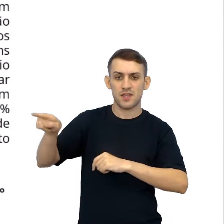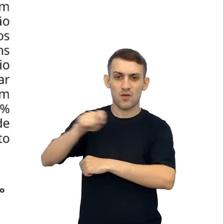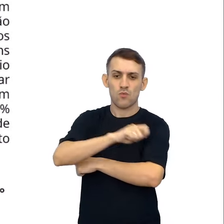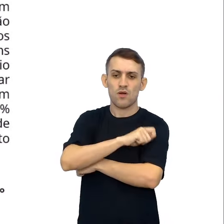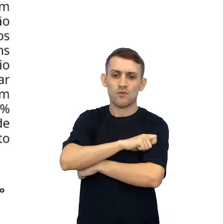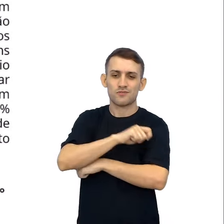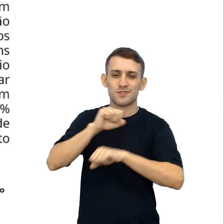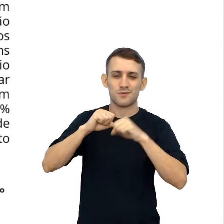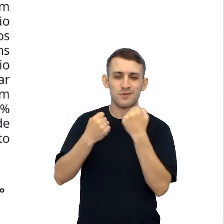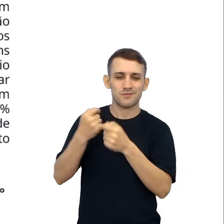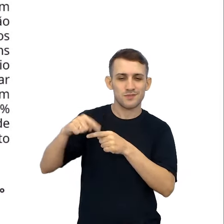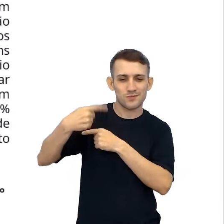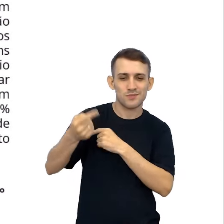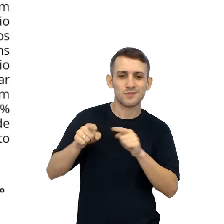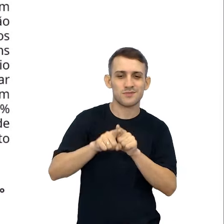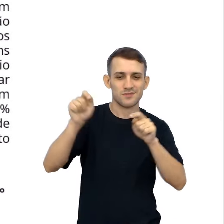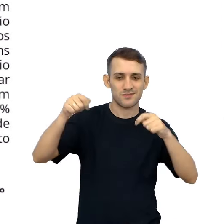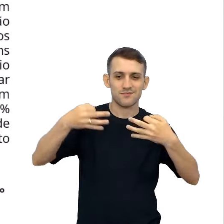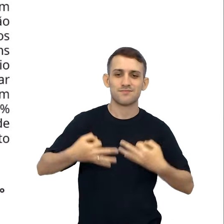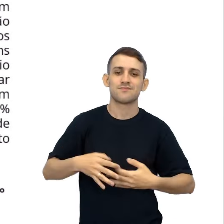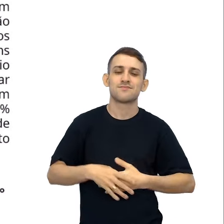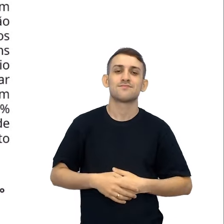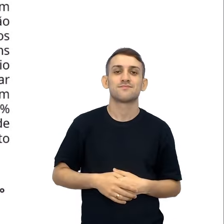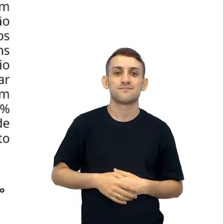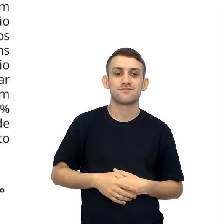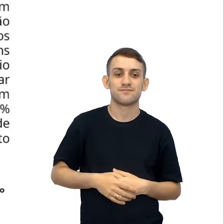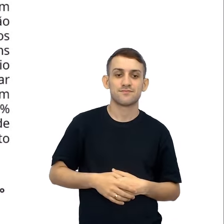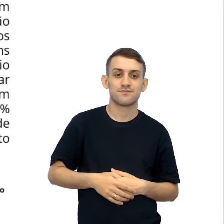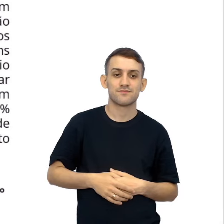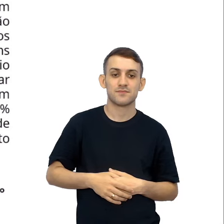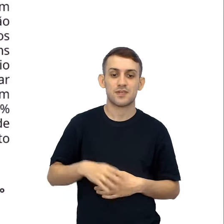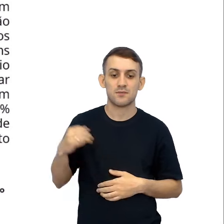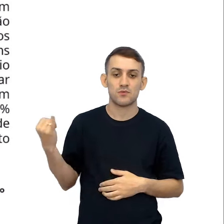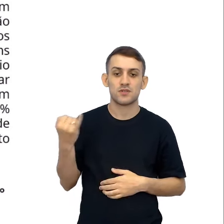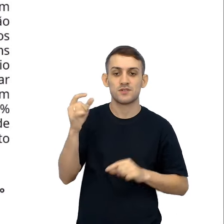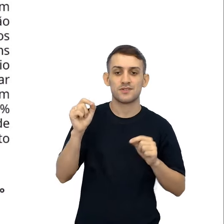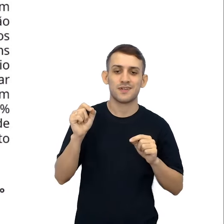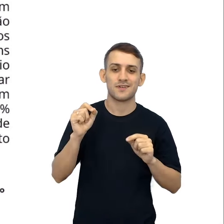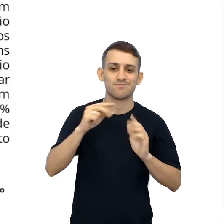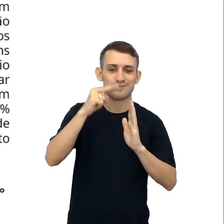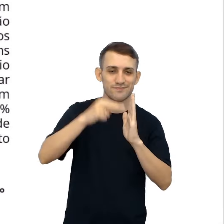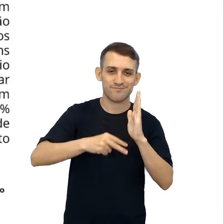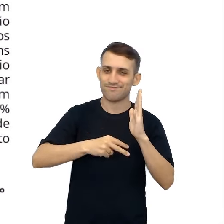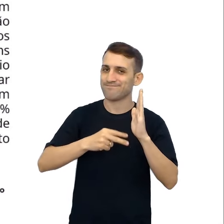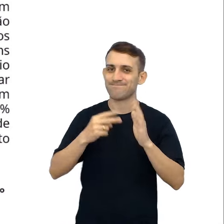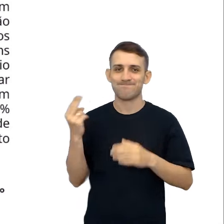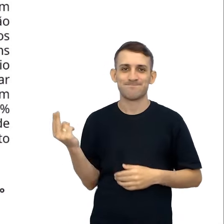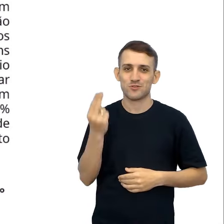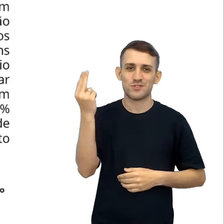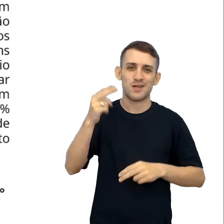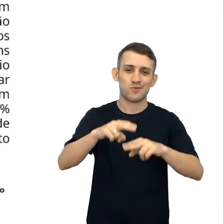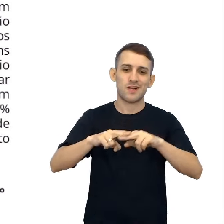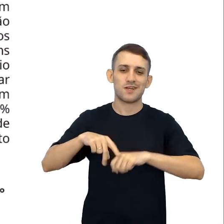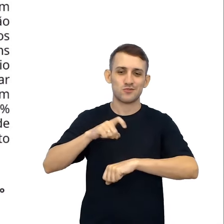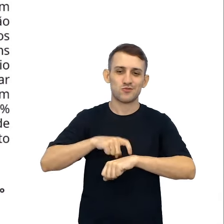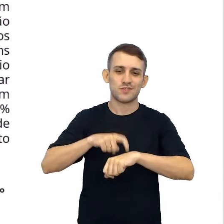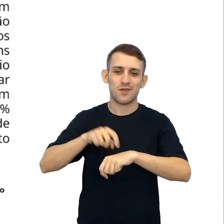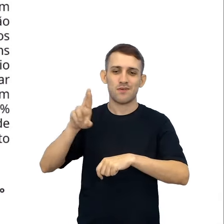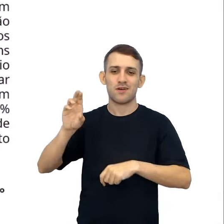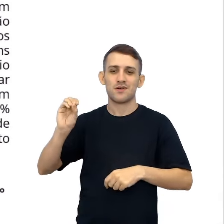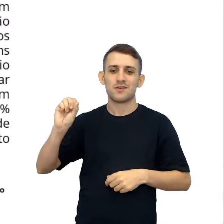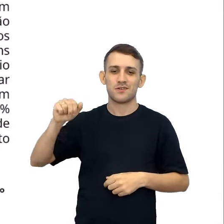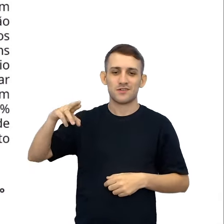né, Márcia, a partir das apresentações. Então, vamos lá. É isso mesmo, é importante, não dá para ler o texto todo aqui também, razão do tempo, a Rosana já estava